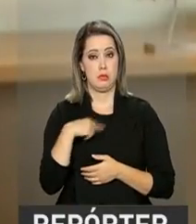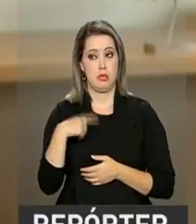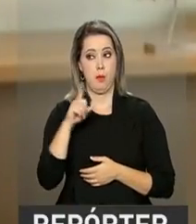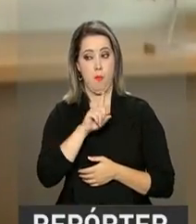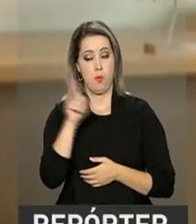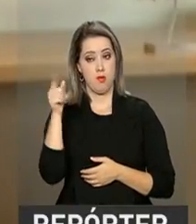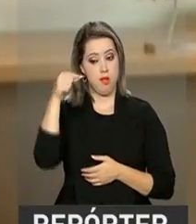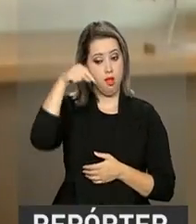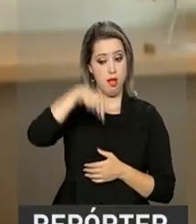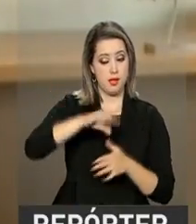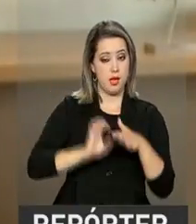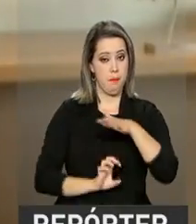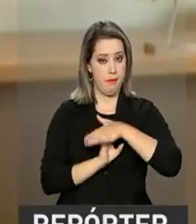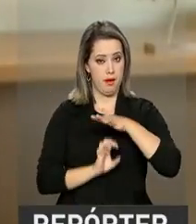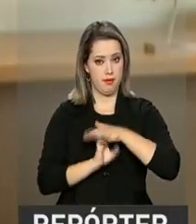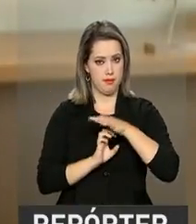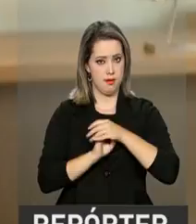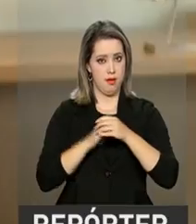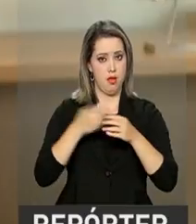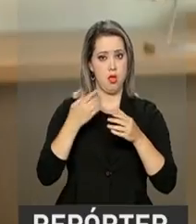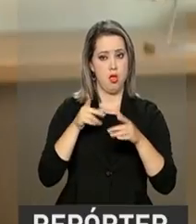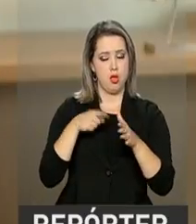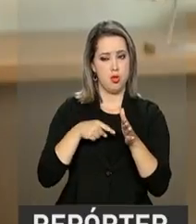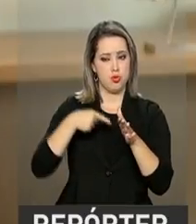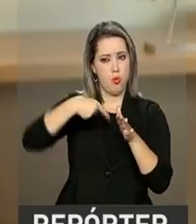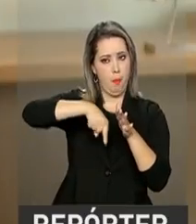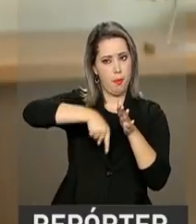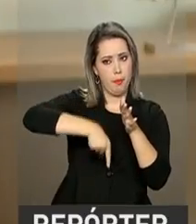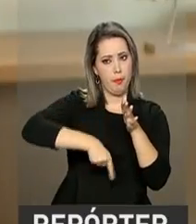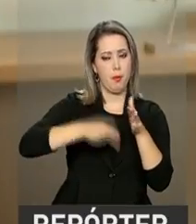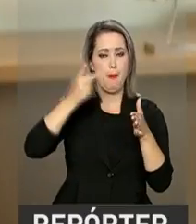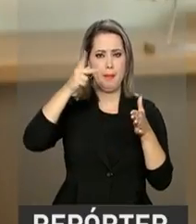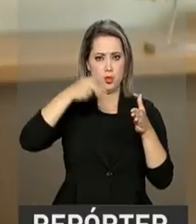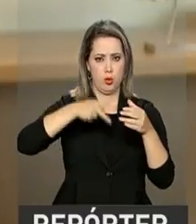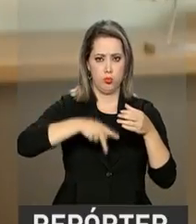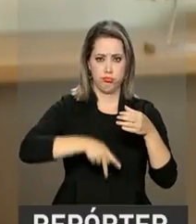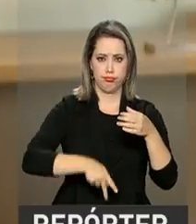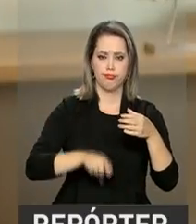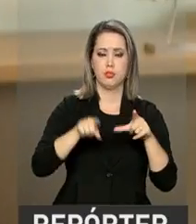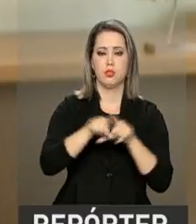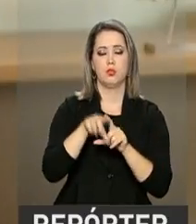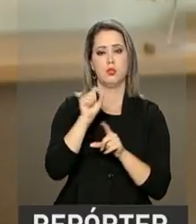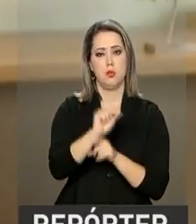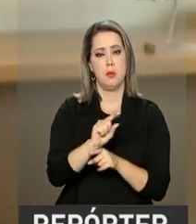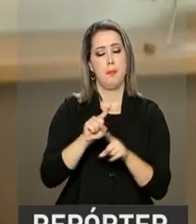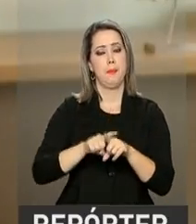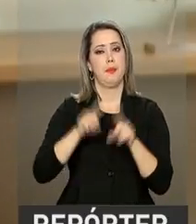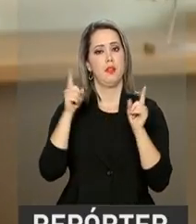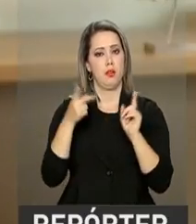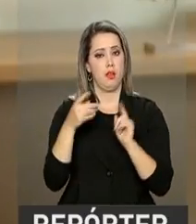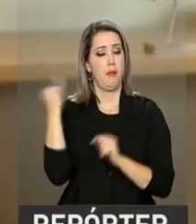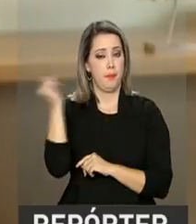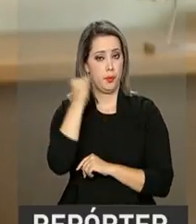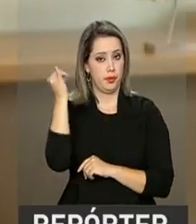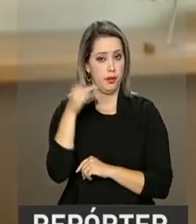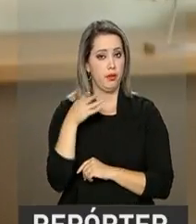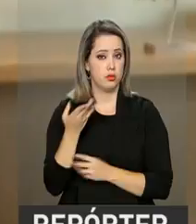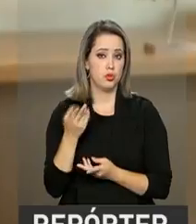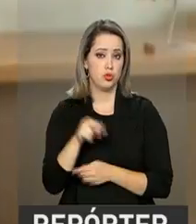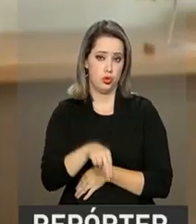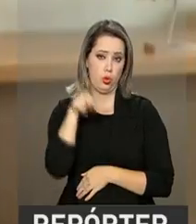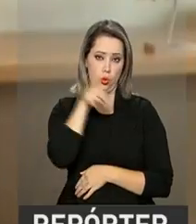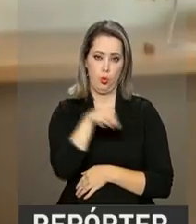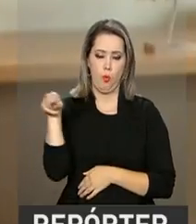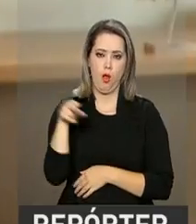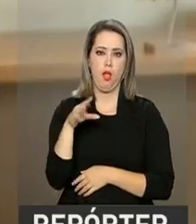presente no brasil em operações importantes mas não é só na exploração de petróleo onde a noruega está presente nessa